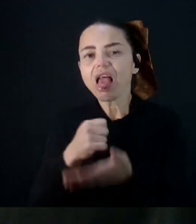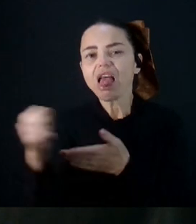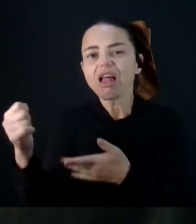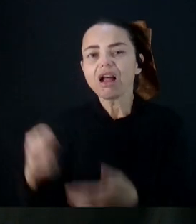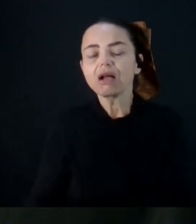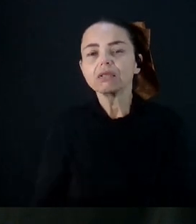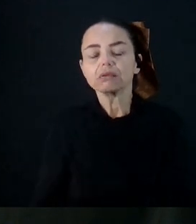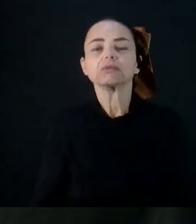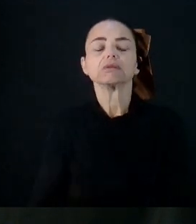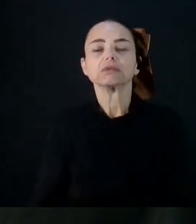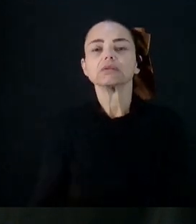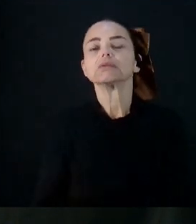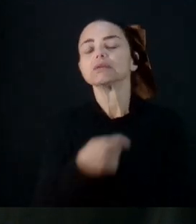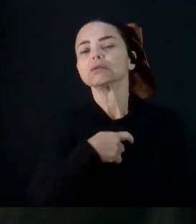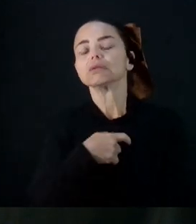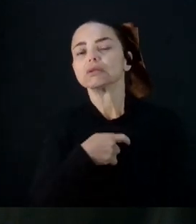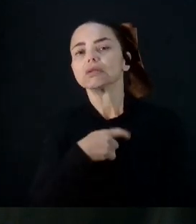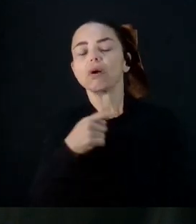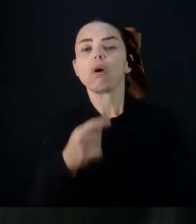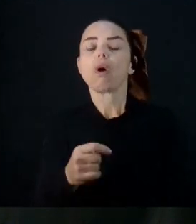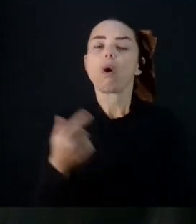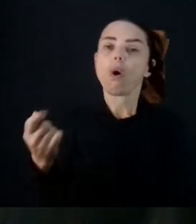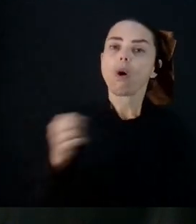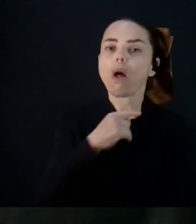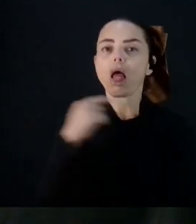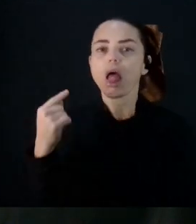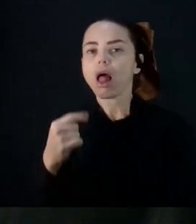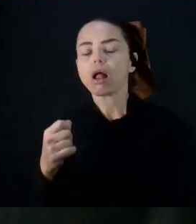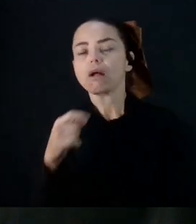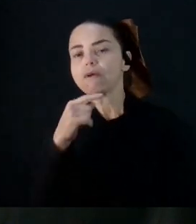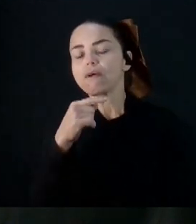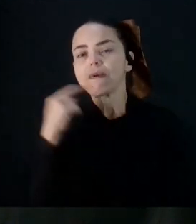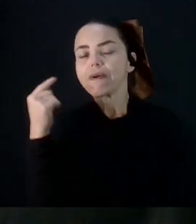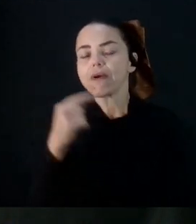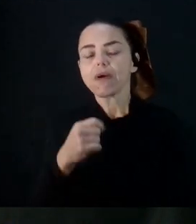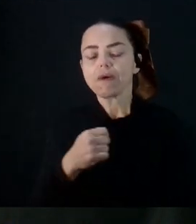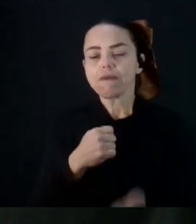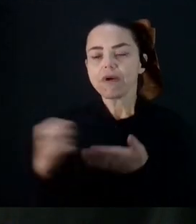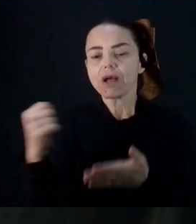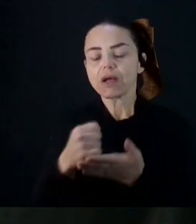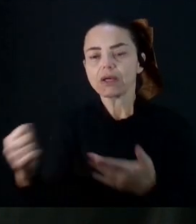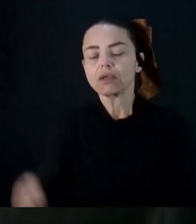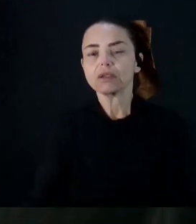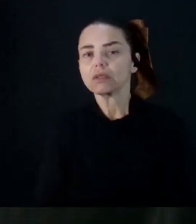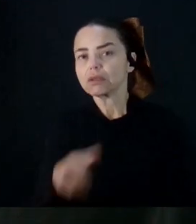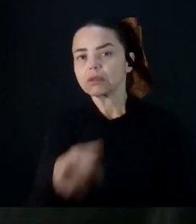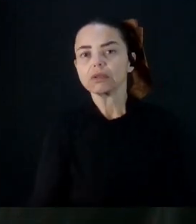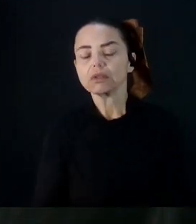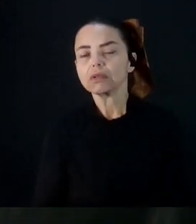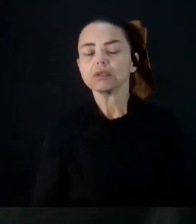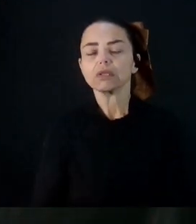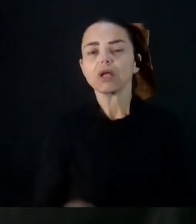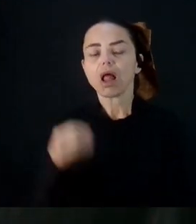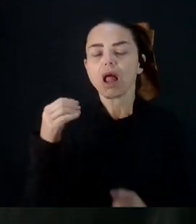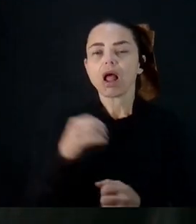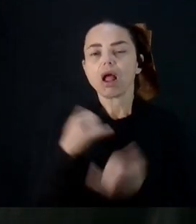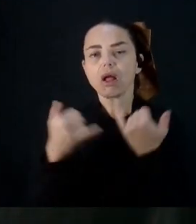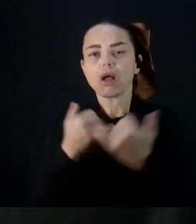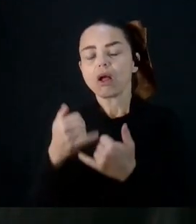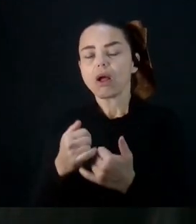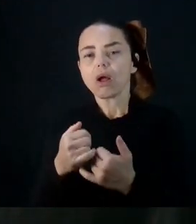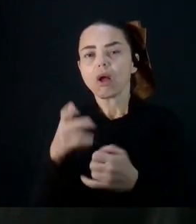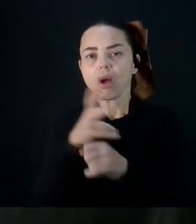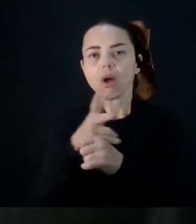é o consumismo, e a gente pode estimular isso nas nossas crianças com uma simples brincadeira de maquiagem, e filmar essa